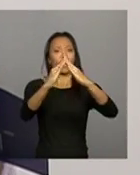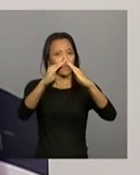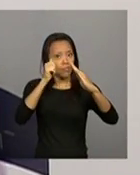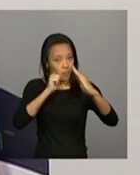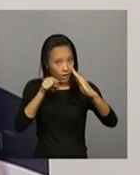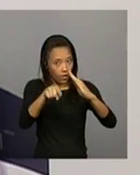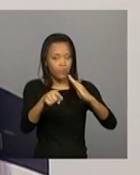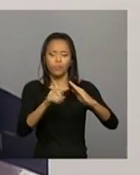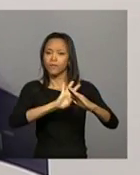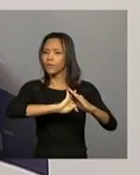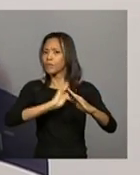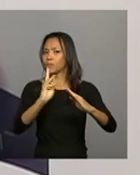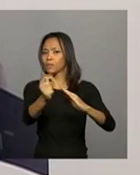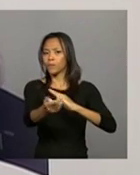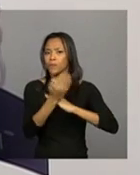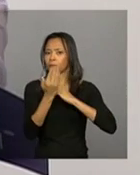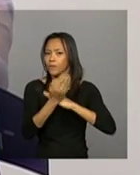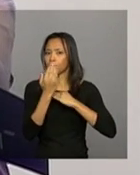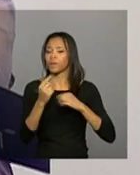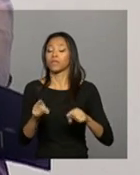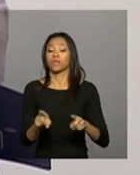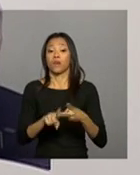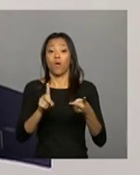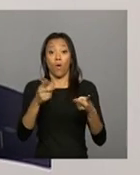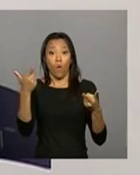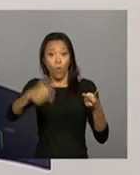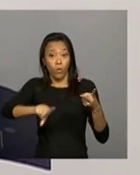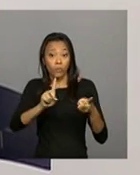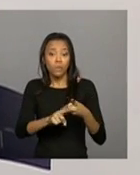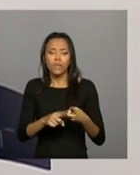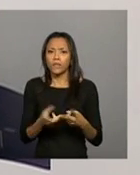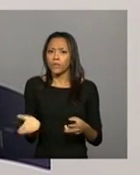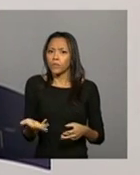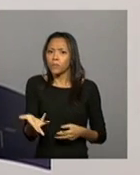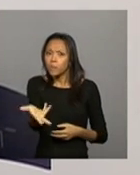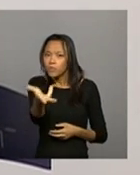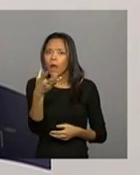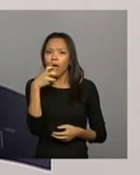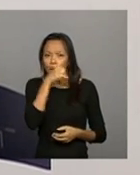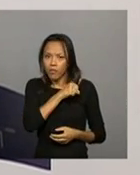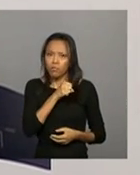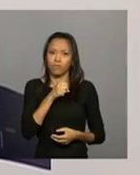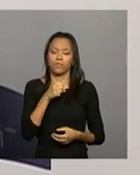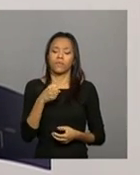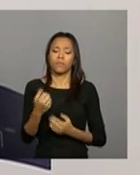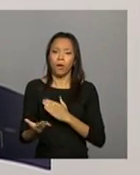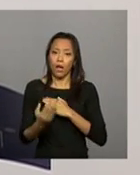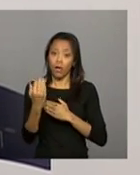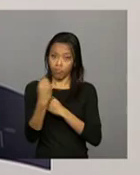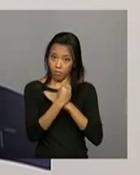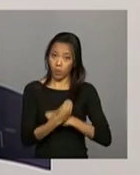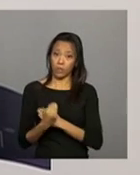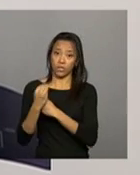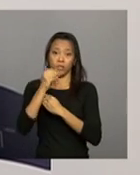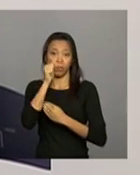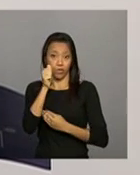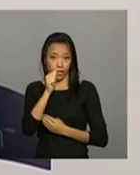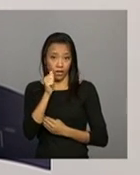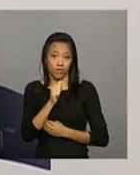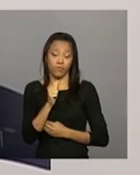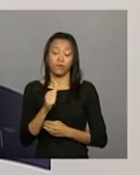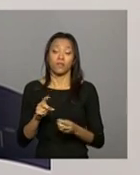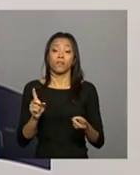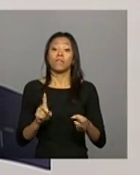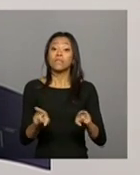humanizando-os. Uma celeridade na expedição das medidas protetivas. Celeridade